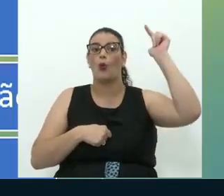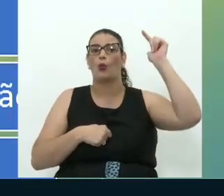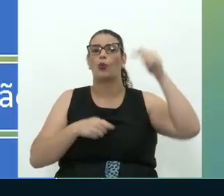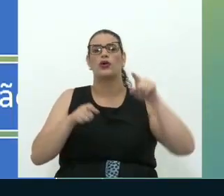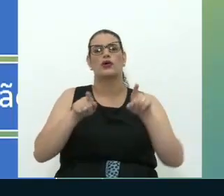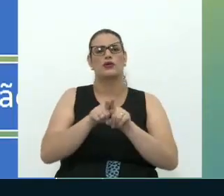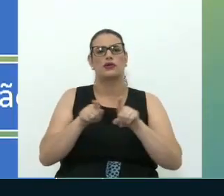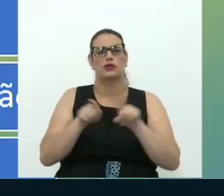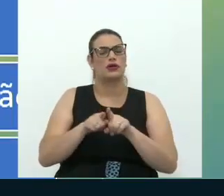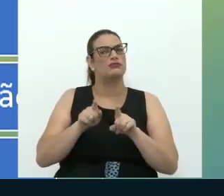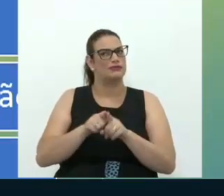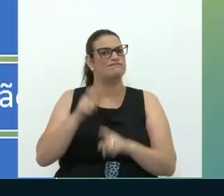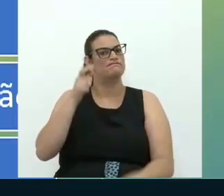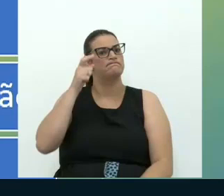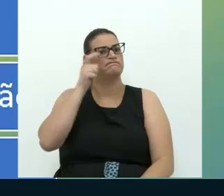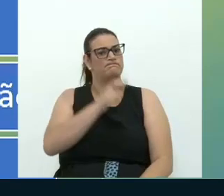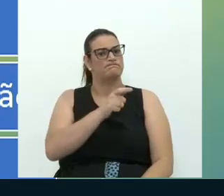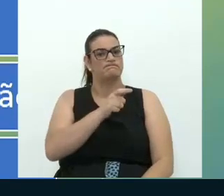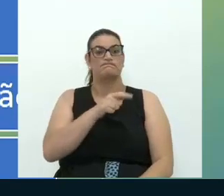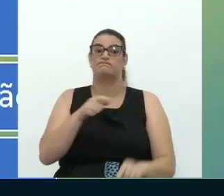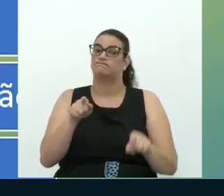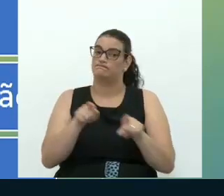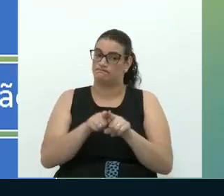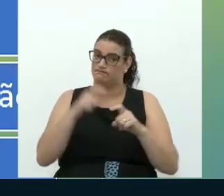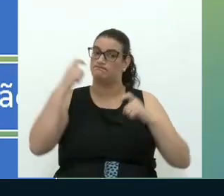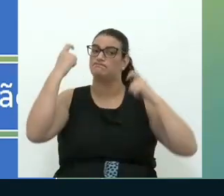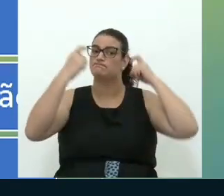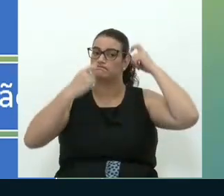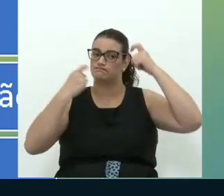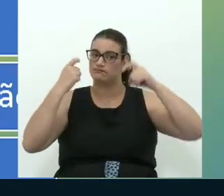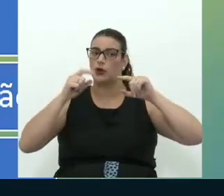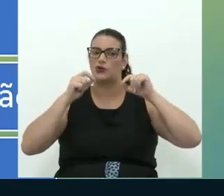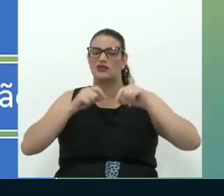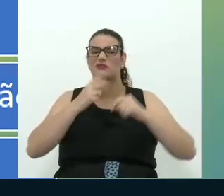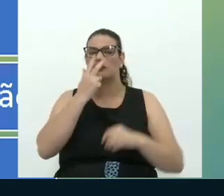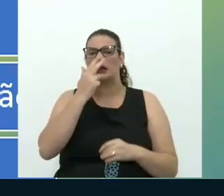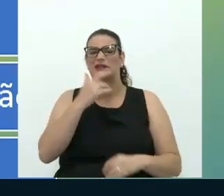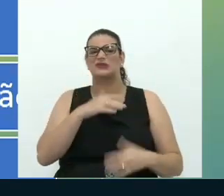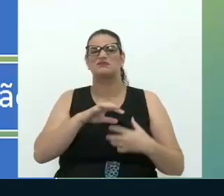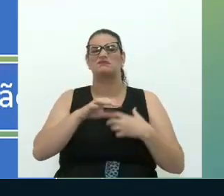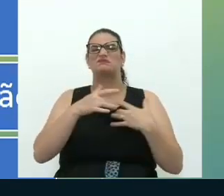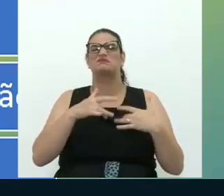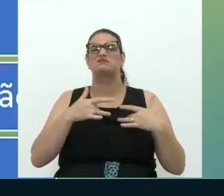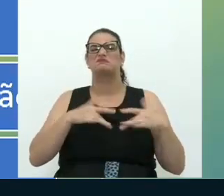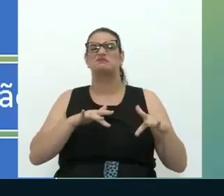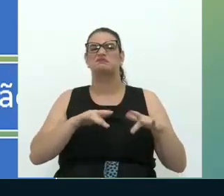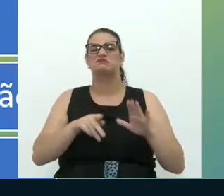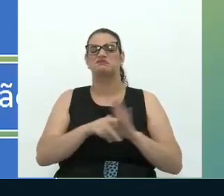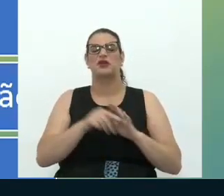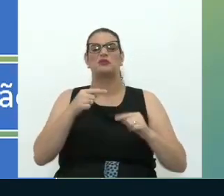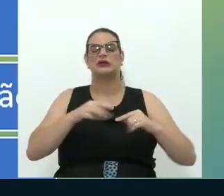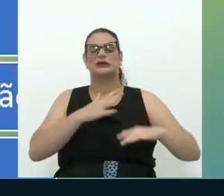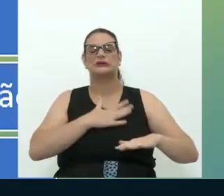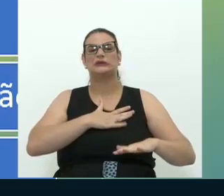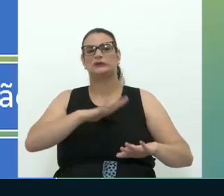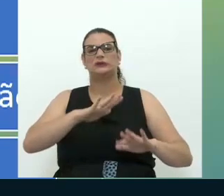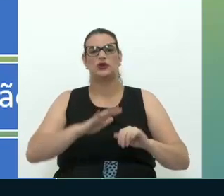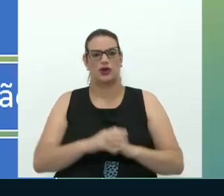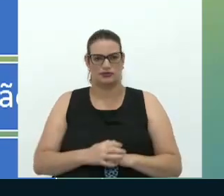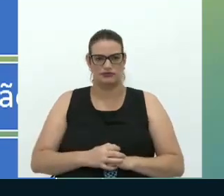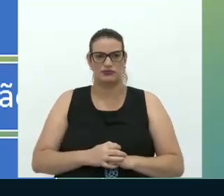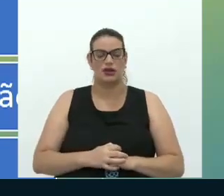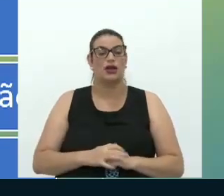sumamente interessante ao mesmo tempo preocupante que é a apatia política e essa apatia política ela não vem